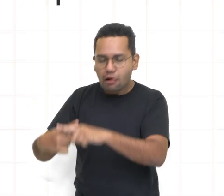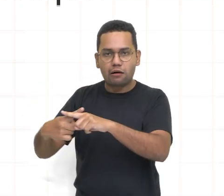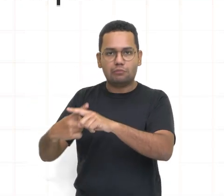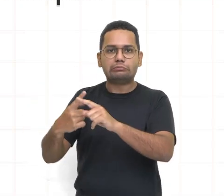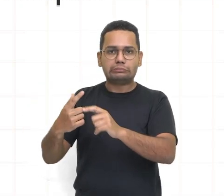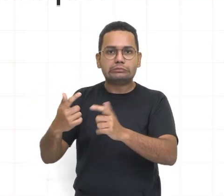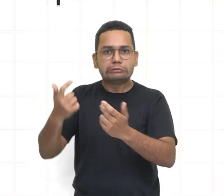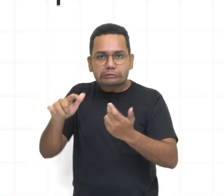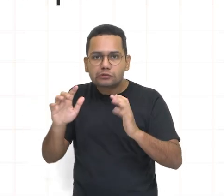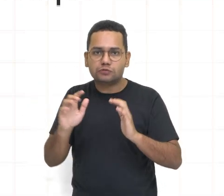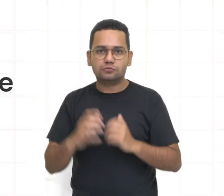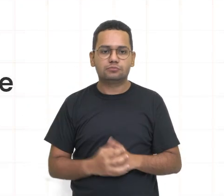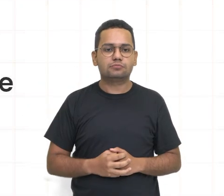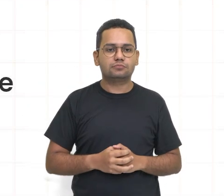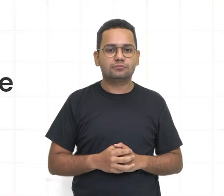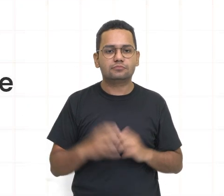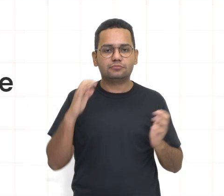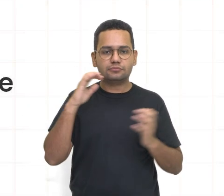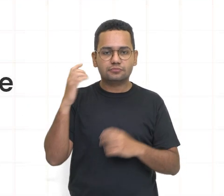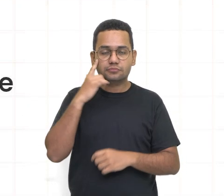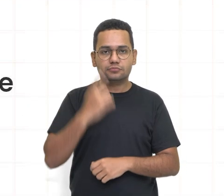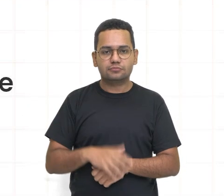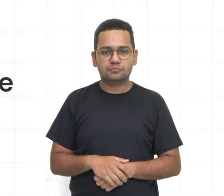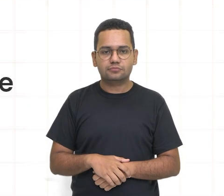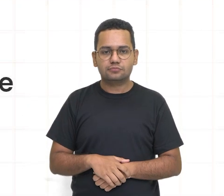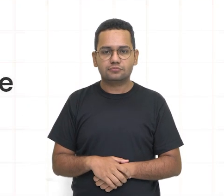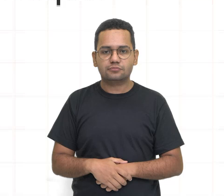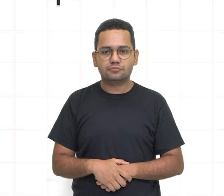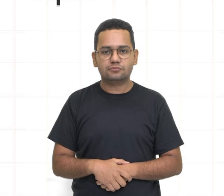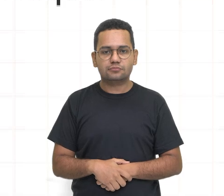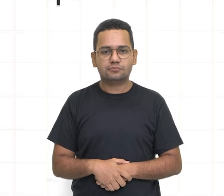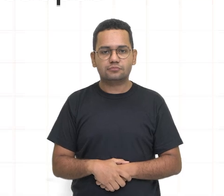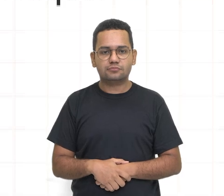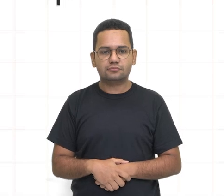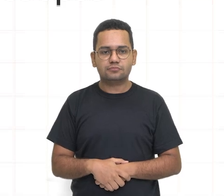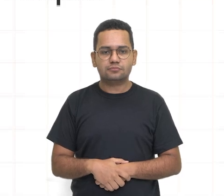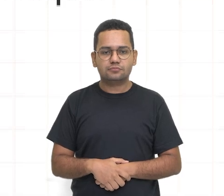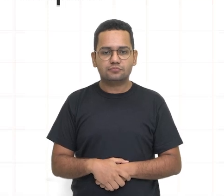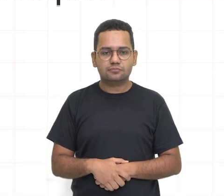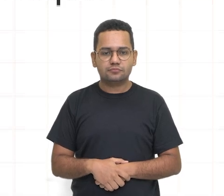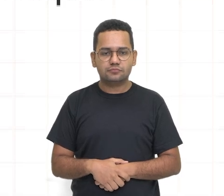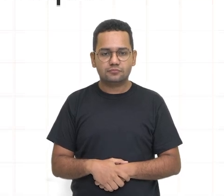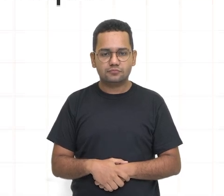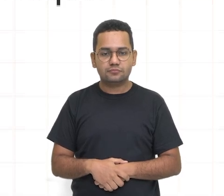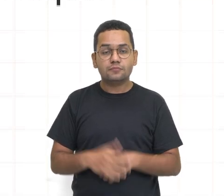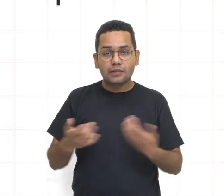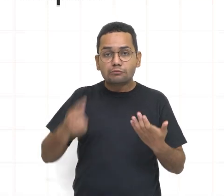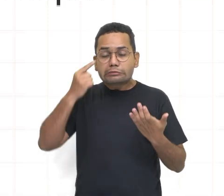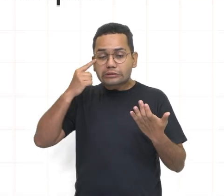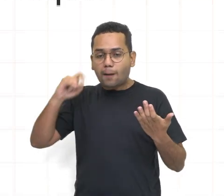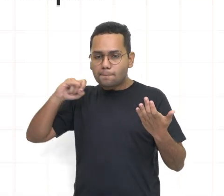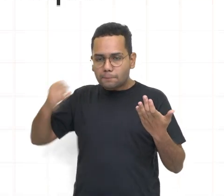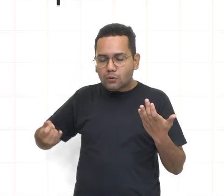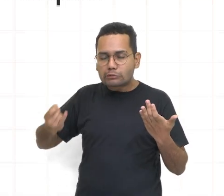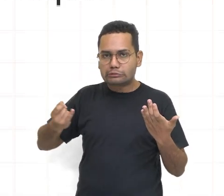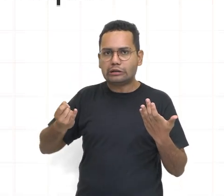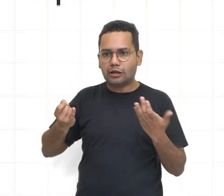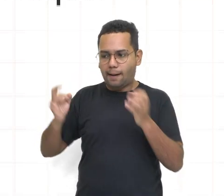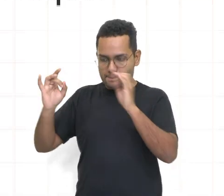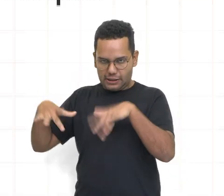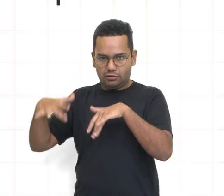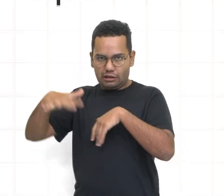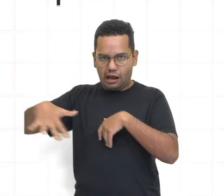Vamos continuar com o texto, vamos lá. Os japoneses... Voltando, vamos lá? Os japoneses só deixaram o território chinês